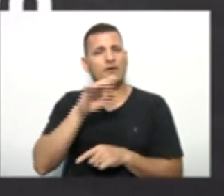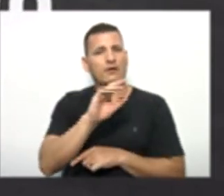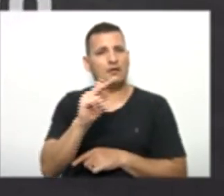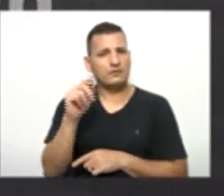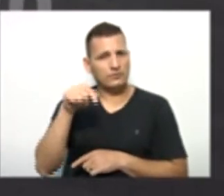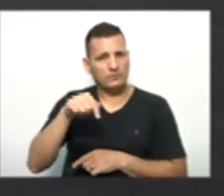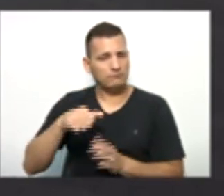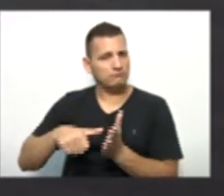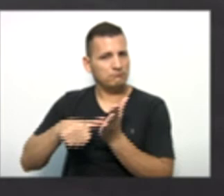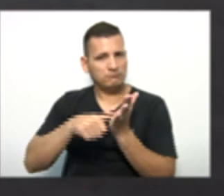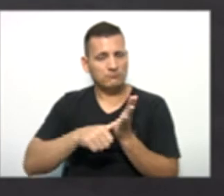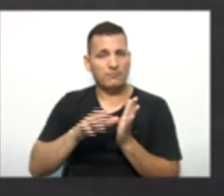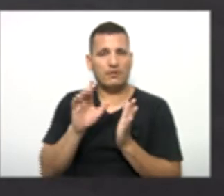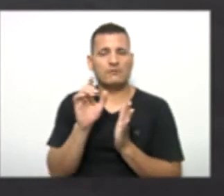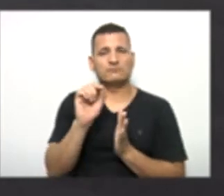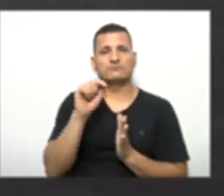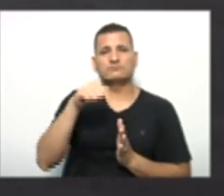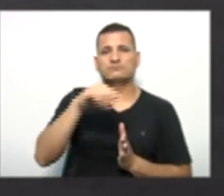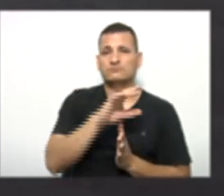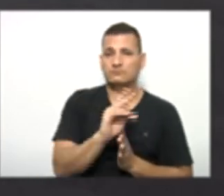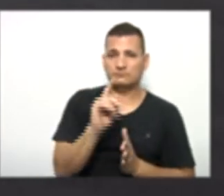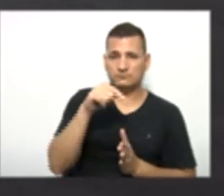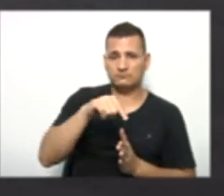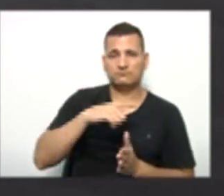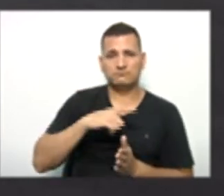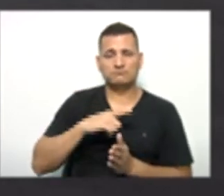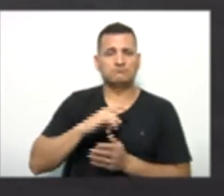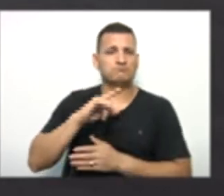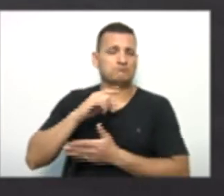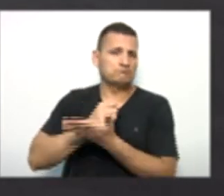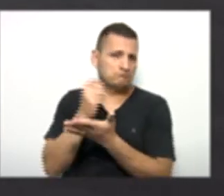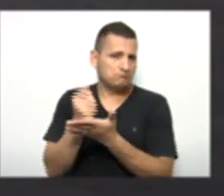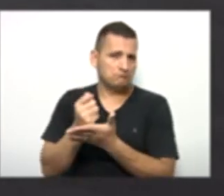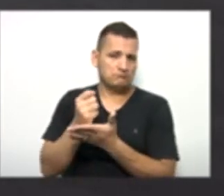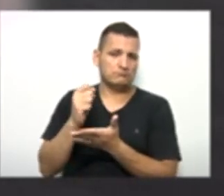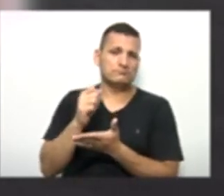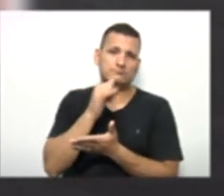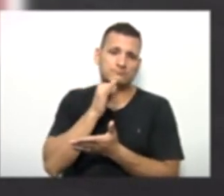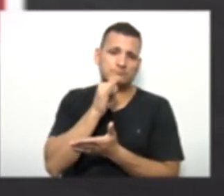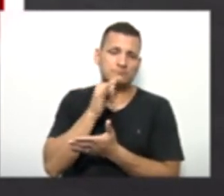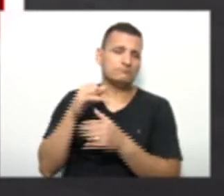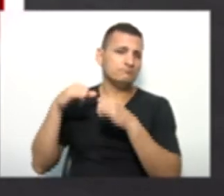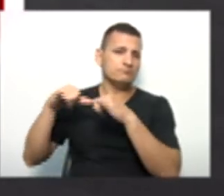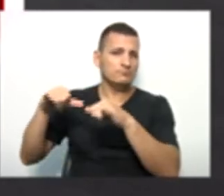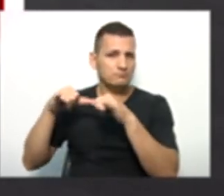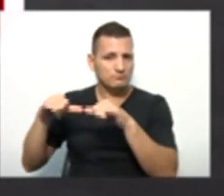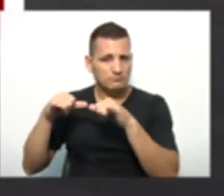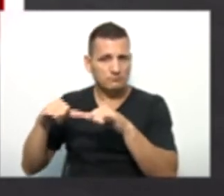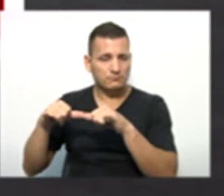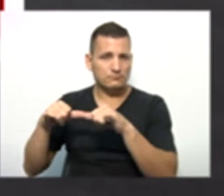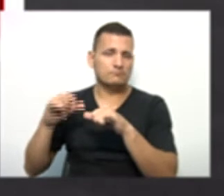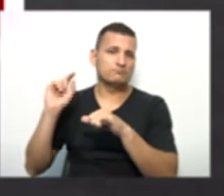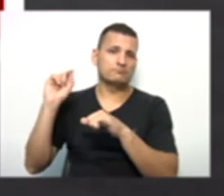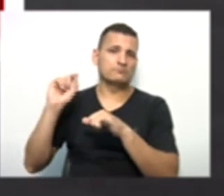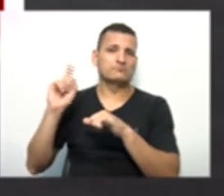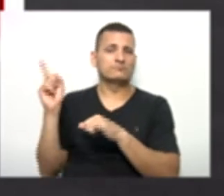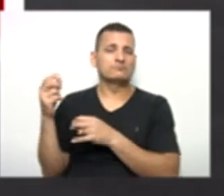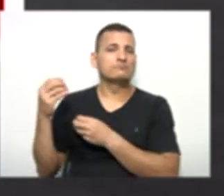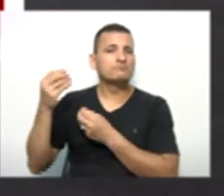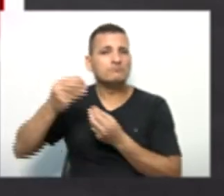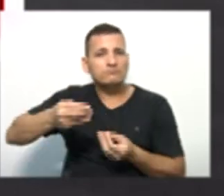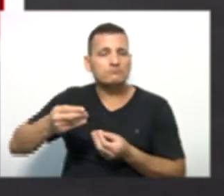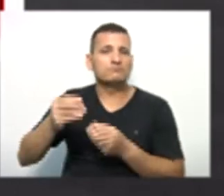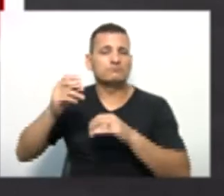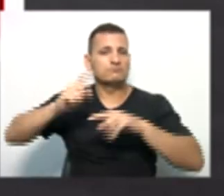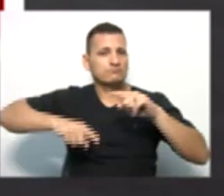acontecem quando a cooperativa firma um contrato, por exemplo, com uma rede de supermercados para entregar um produto,